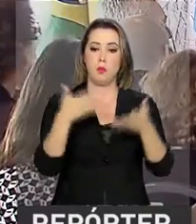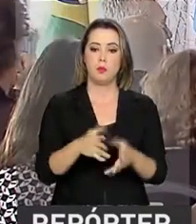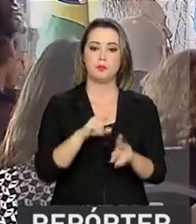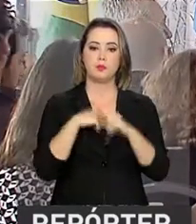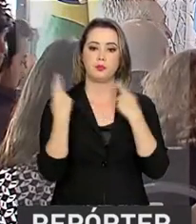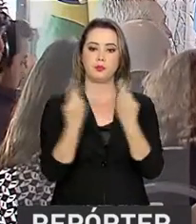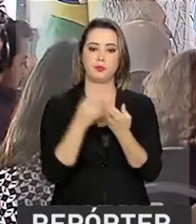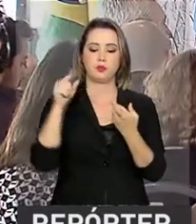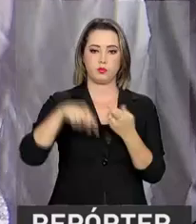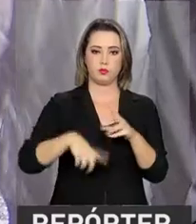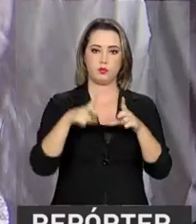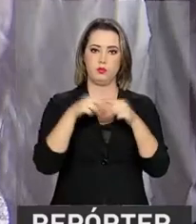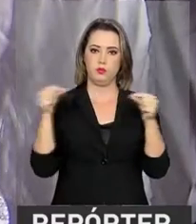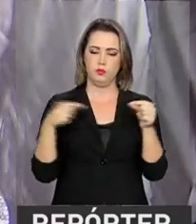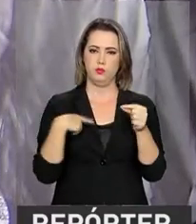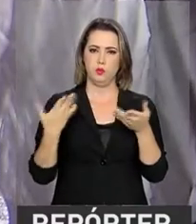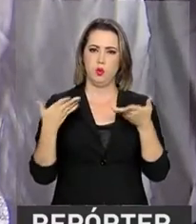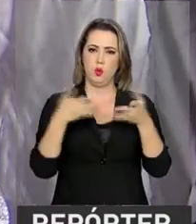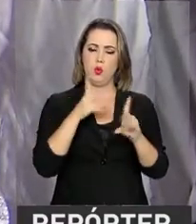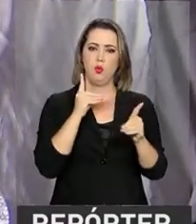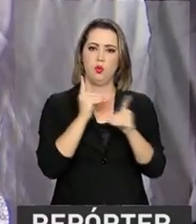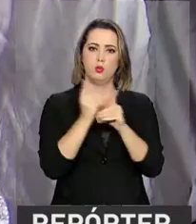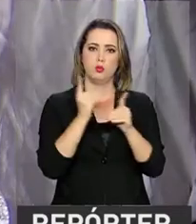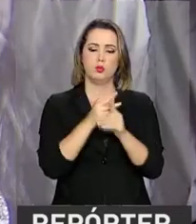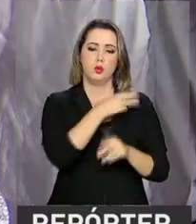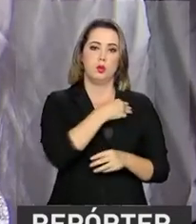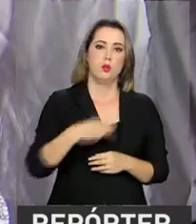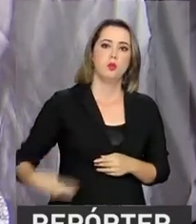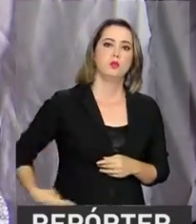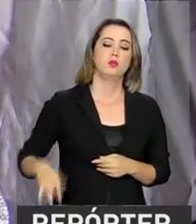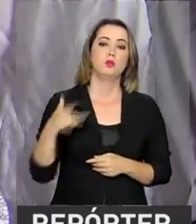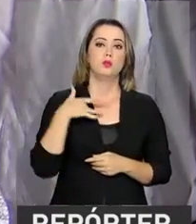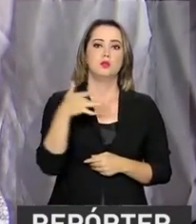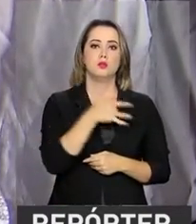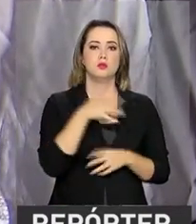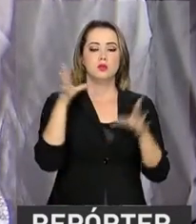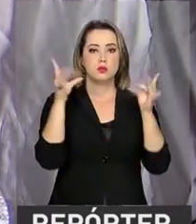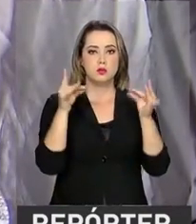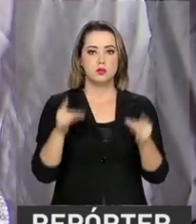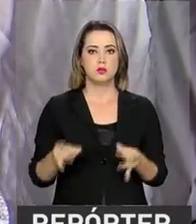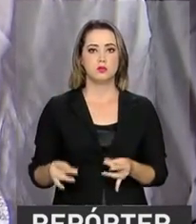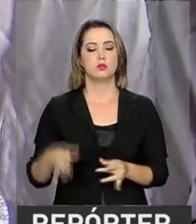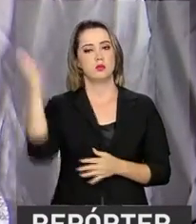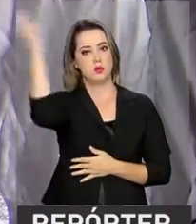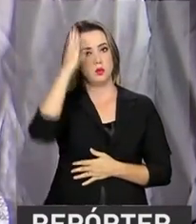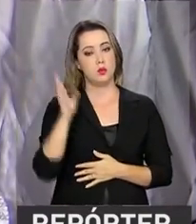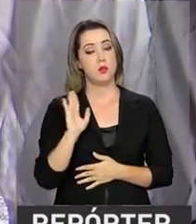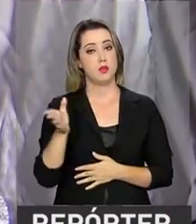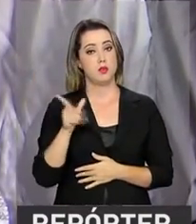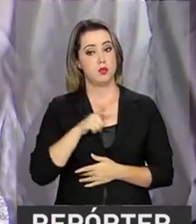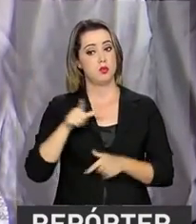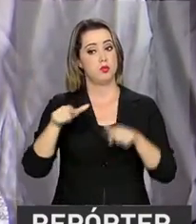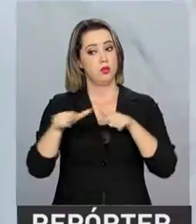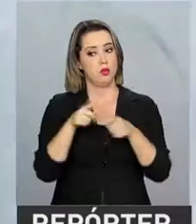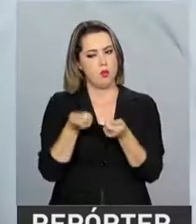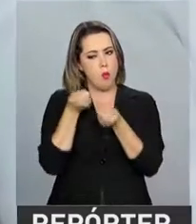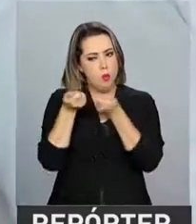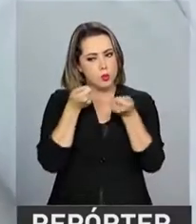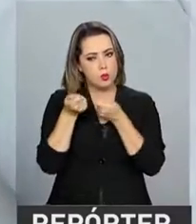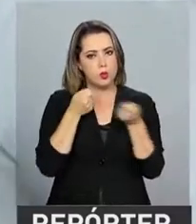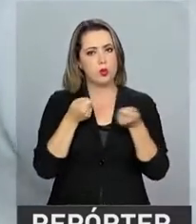da reunião em brasília durante o encontro o ministro da saúde destacou que o brasil já adota ações de regulação